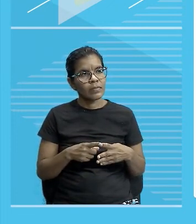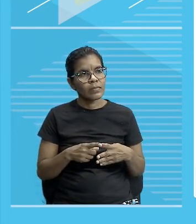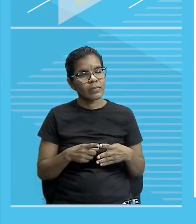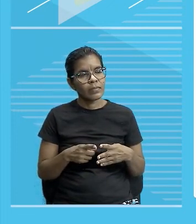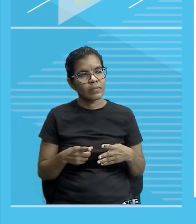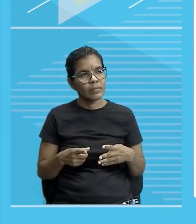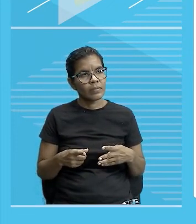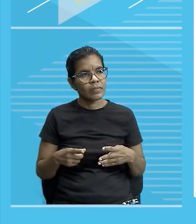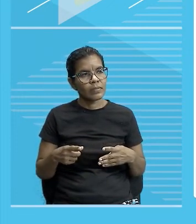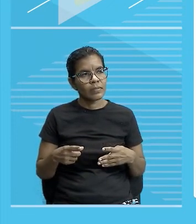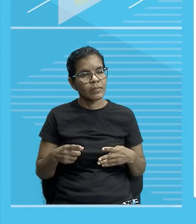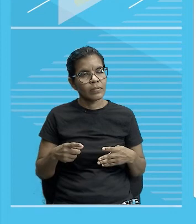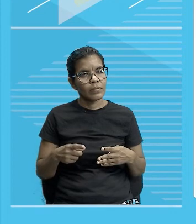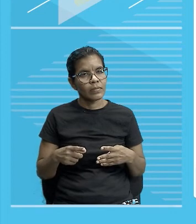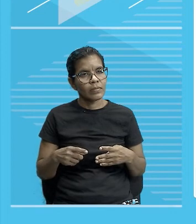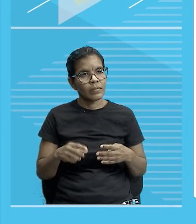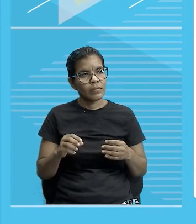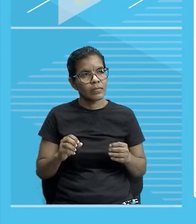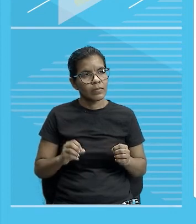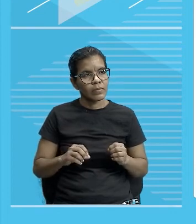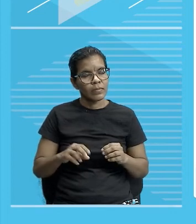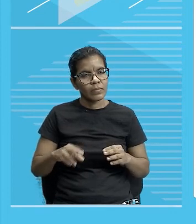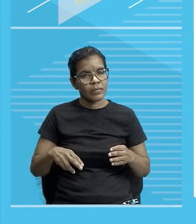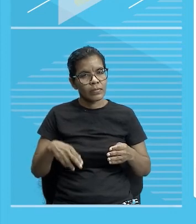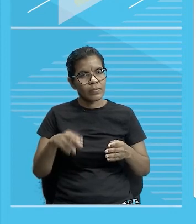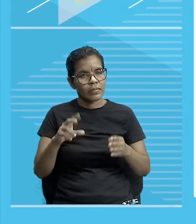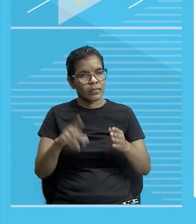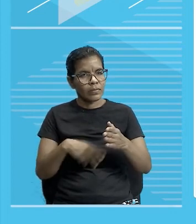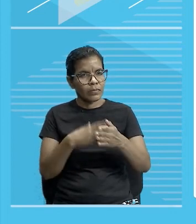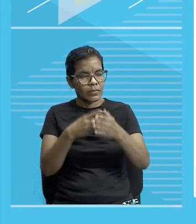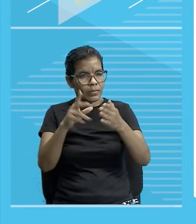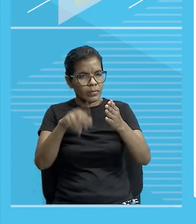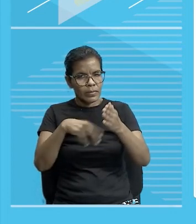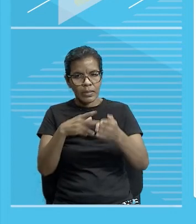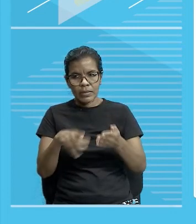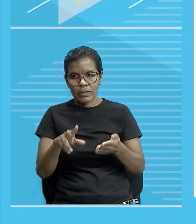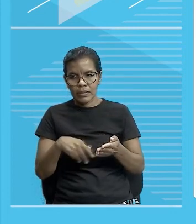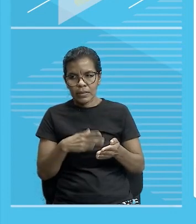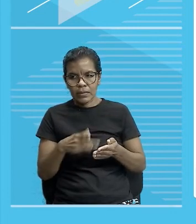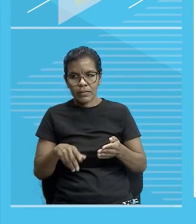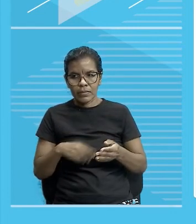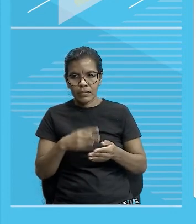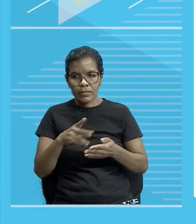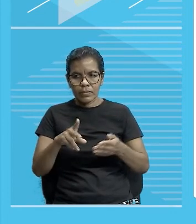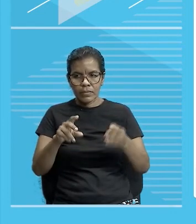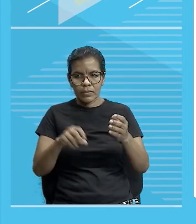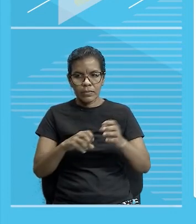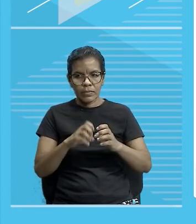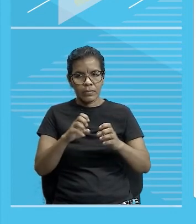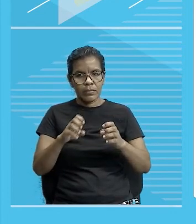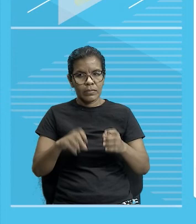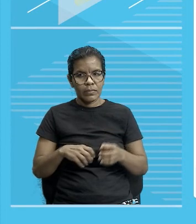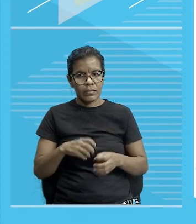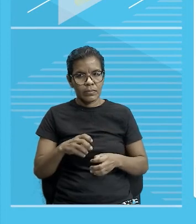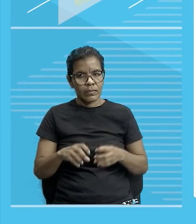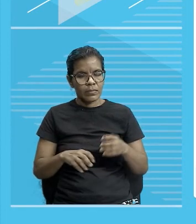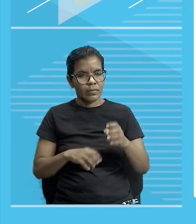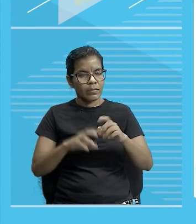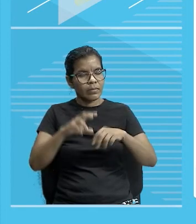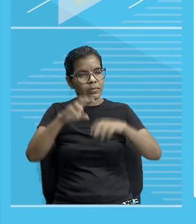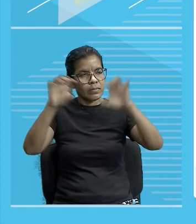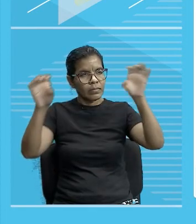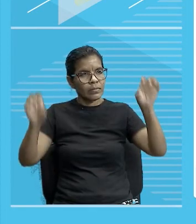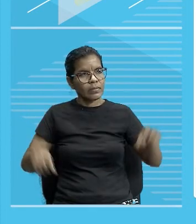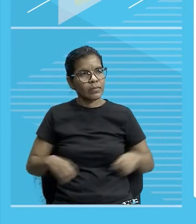é uma estrutura um desenho de dizer como é que vai ser o passo a passo